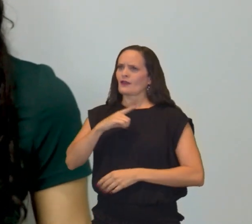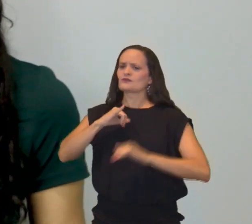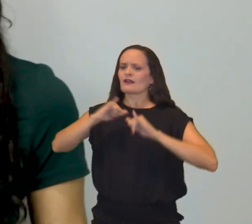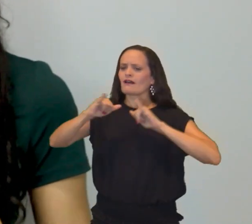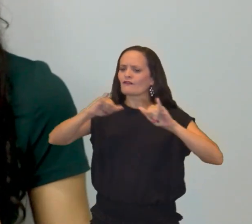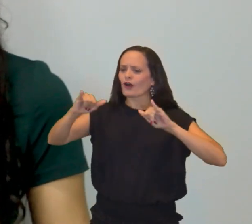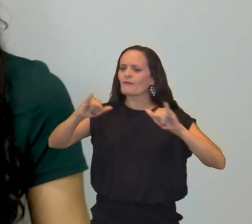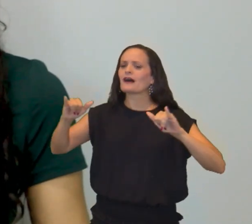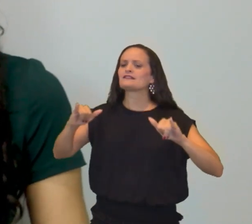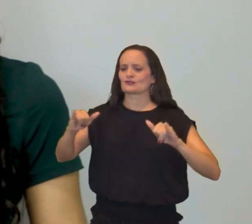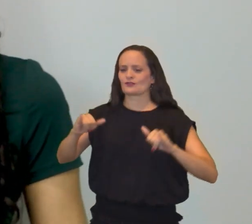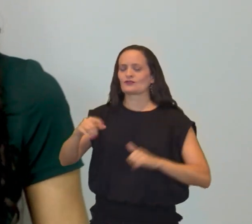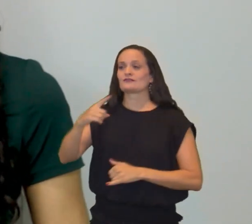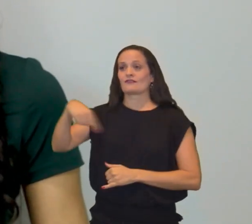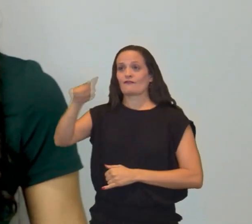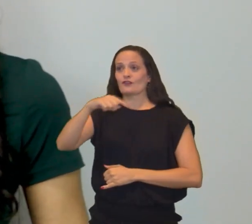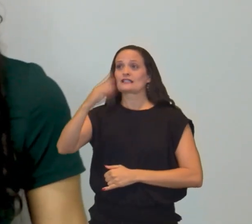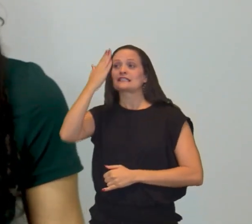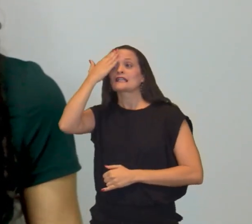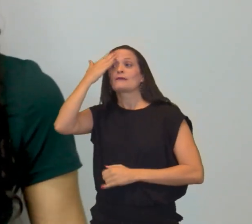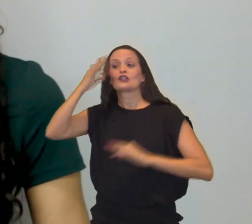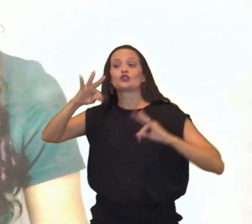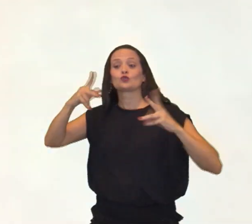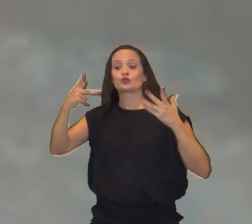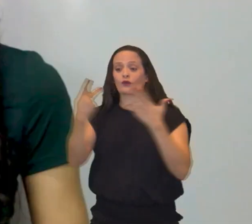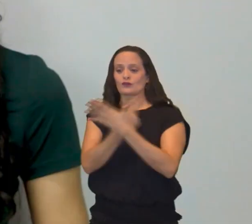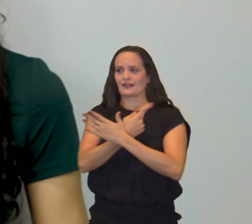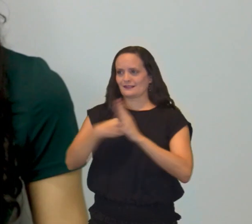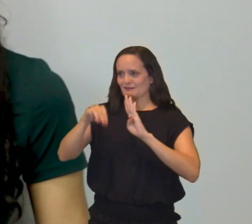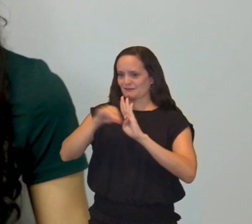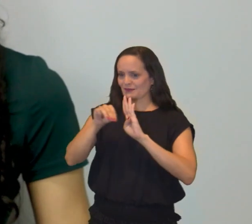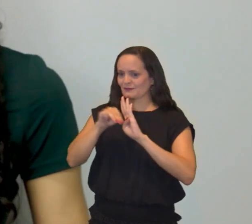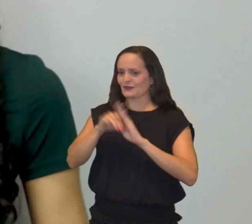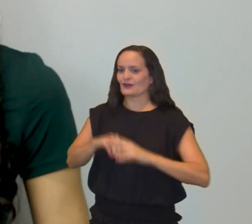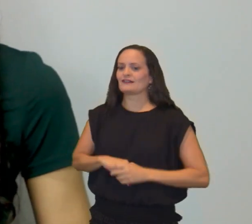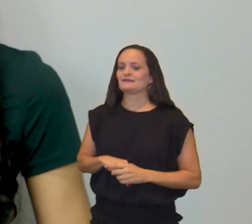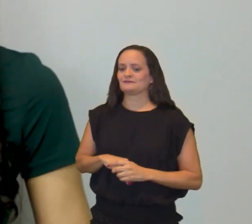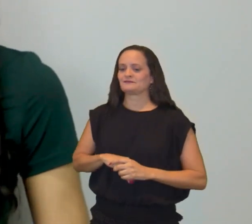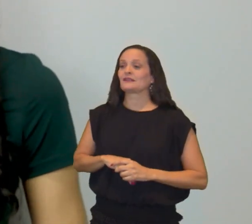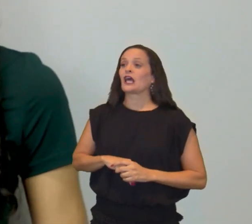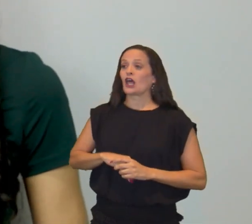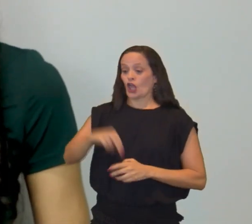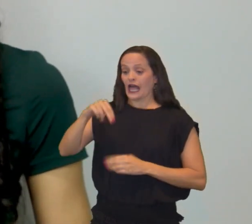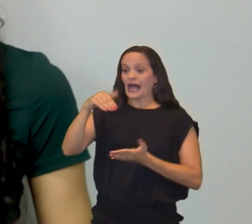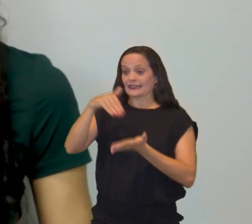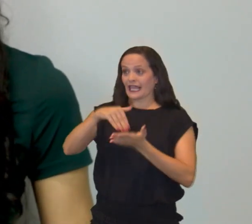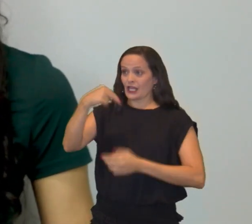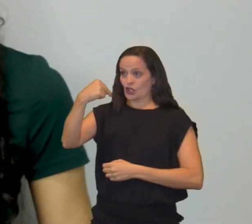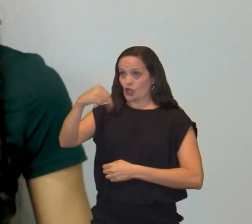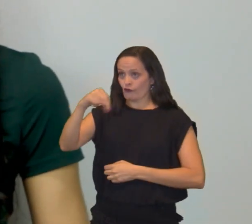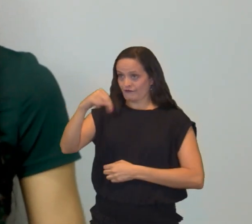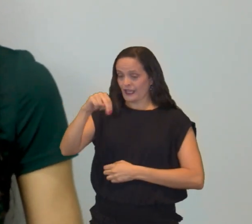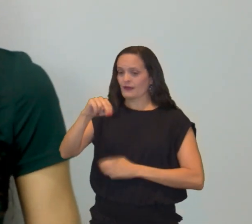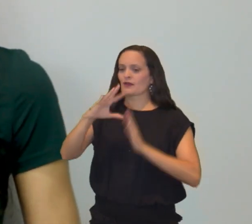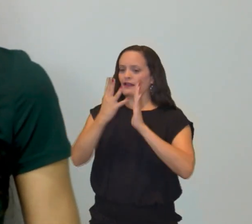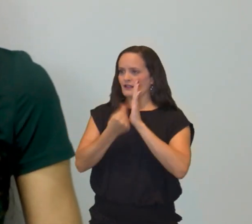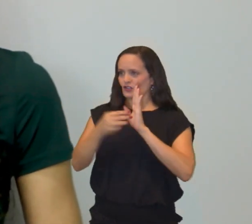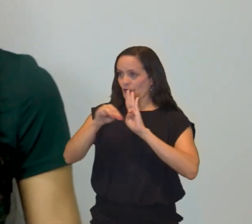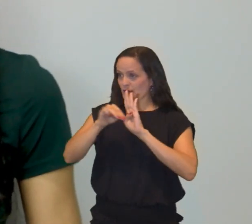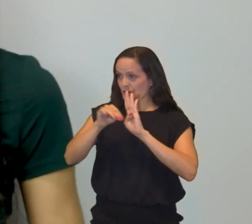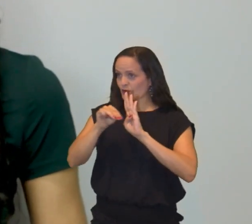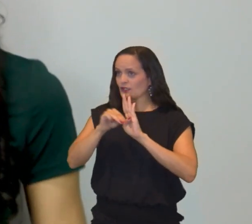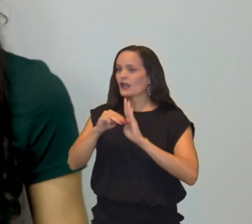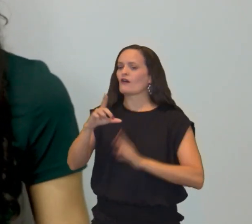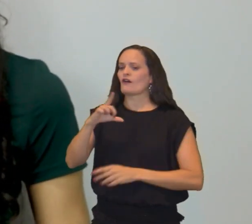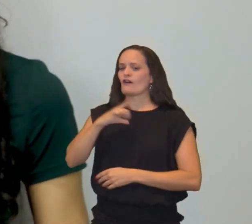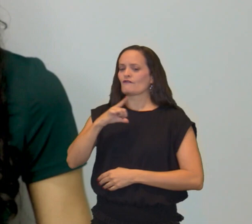que você fique por dentro de tudo que a igreja está preparando. Até o mês de novembro deste ano, a Igreja Memorial Batista irá